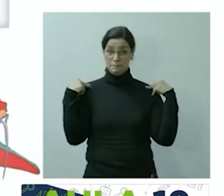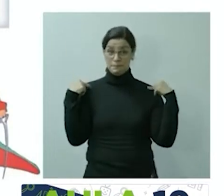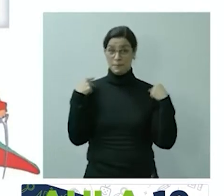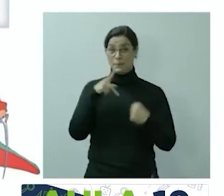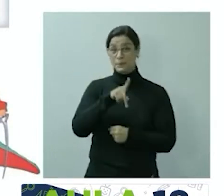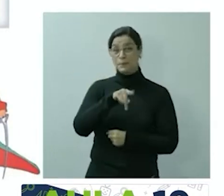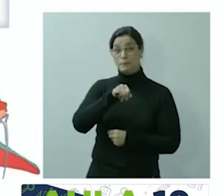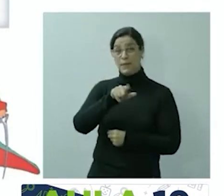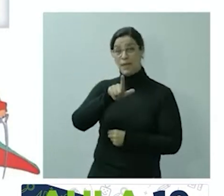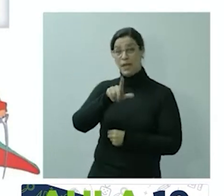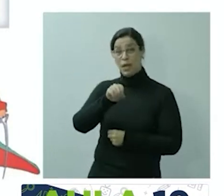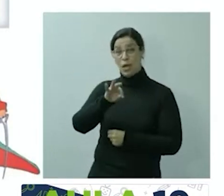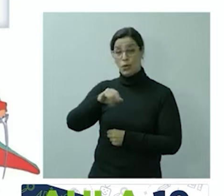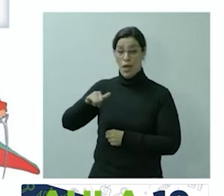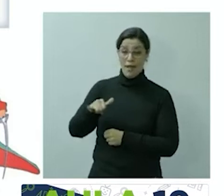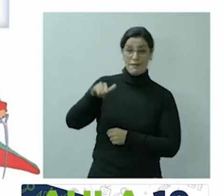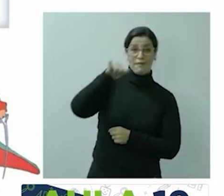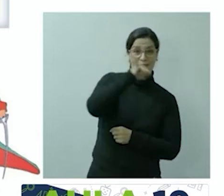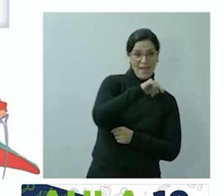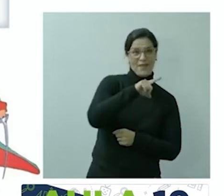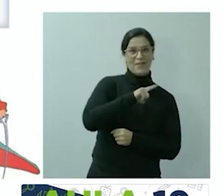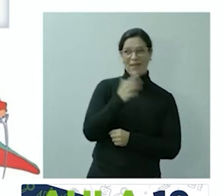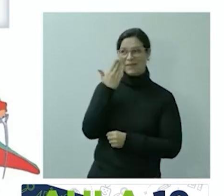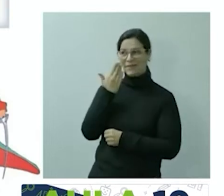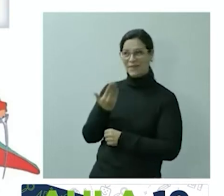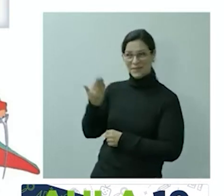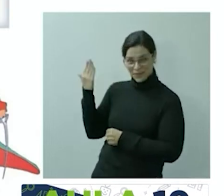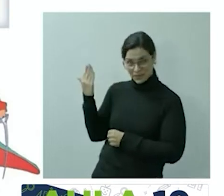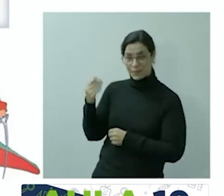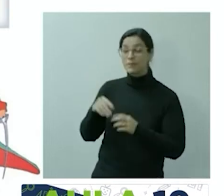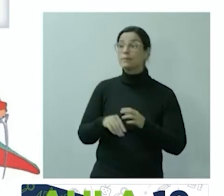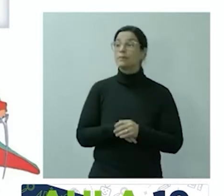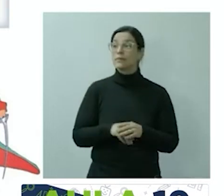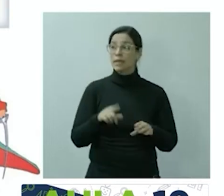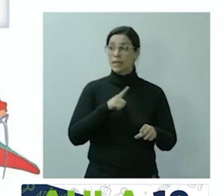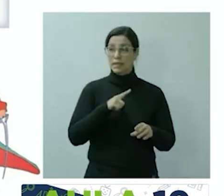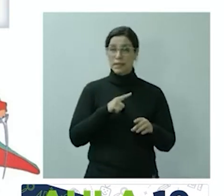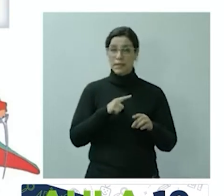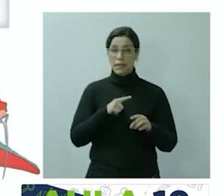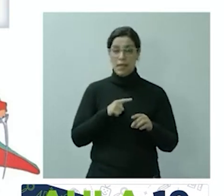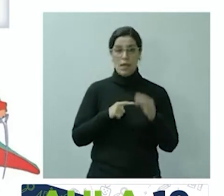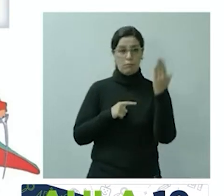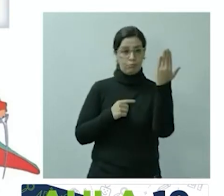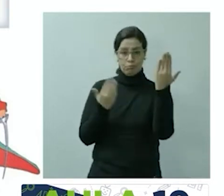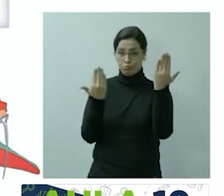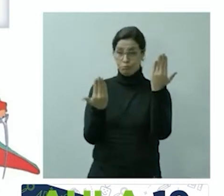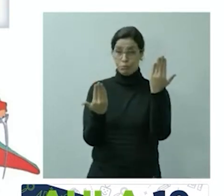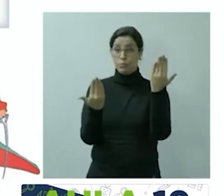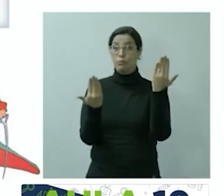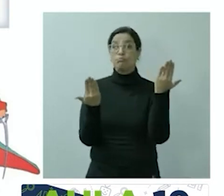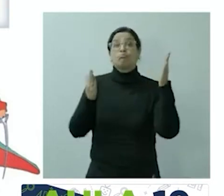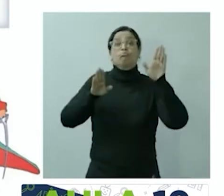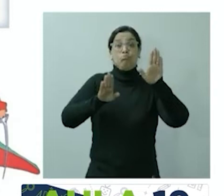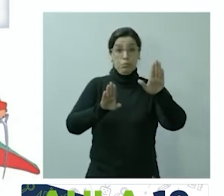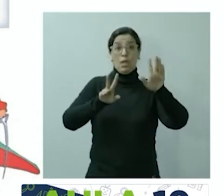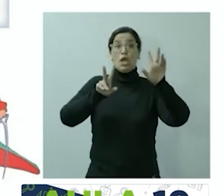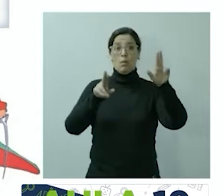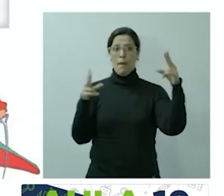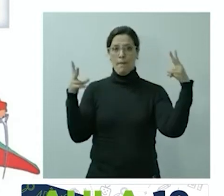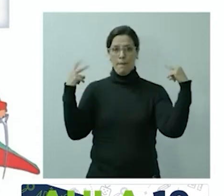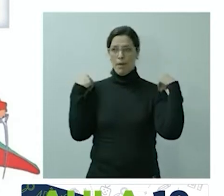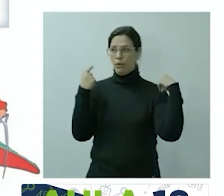é um aviador, um piloto de avião. Temos aqui duas imagens do